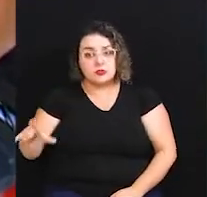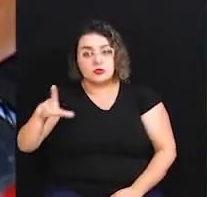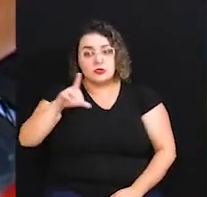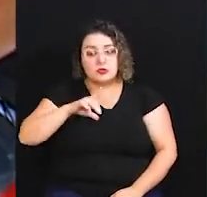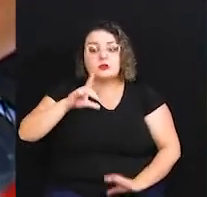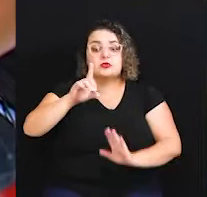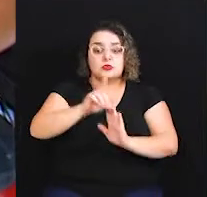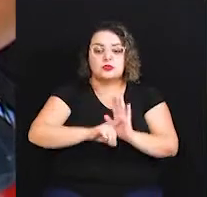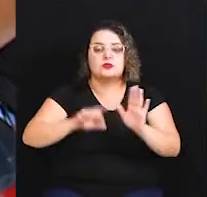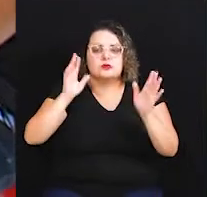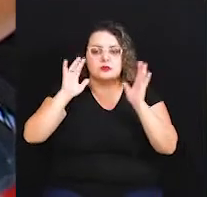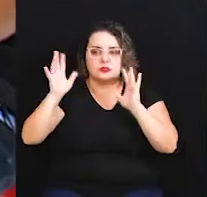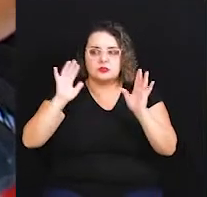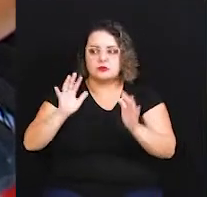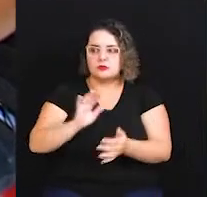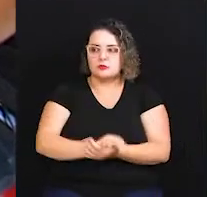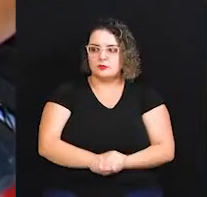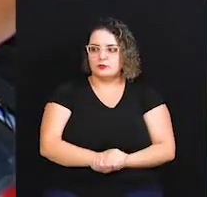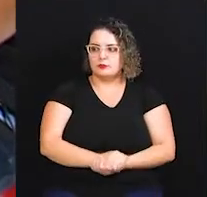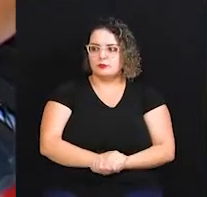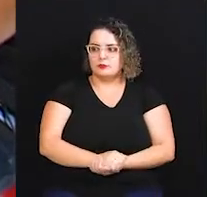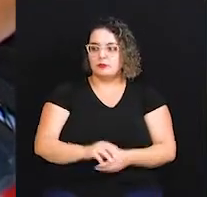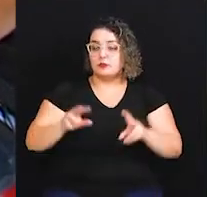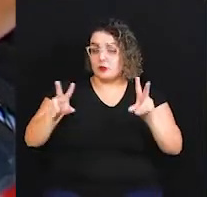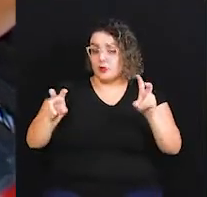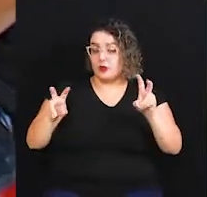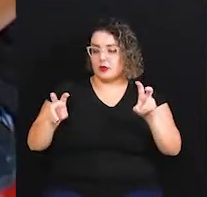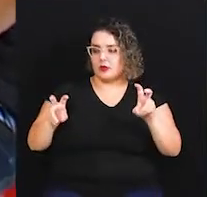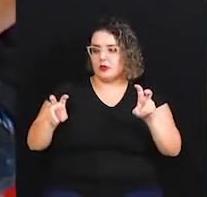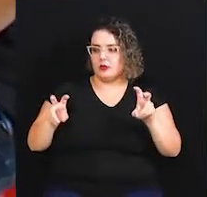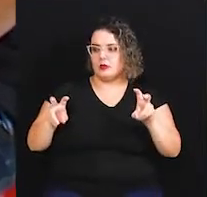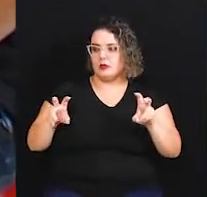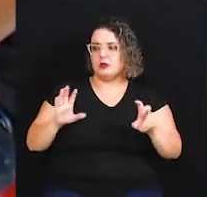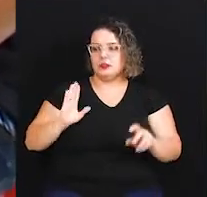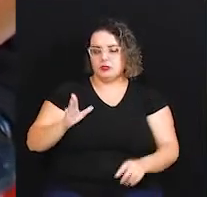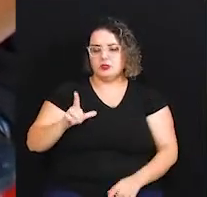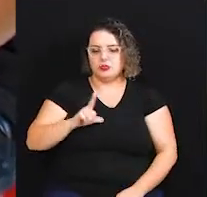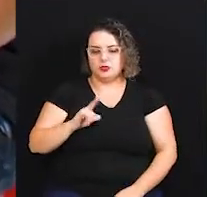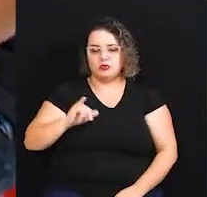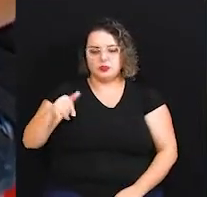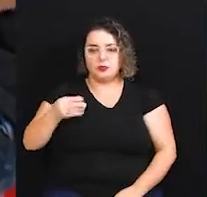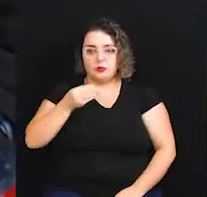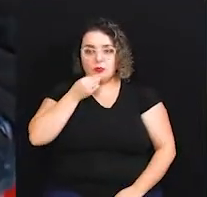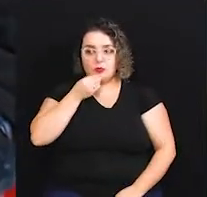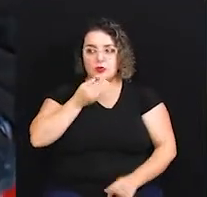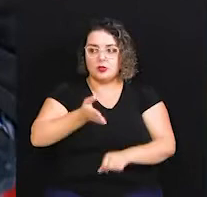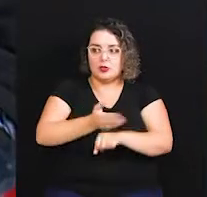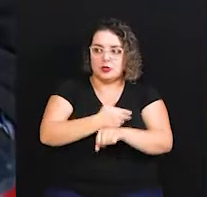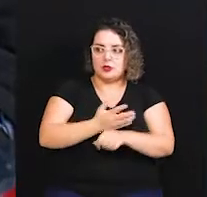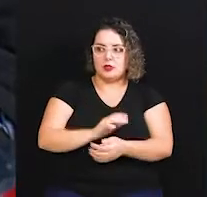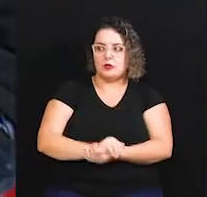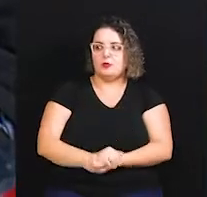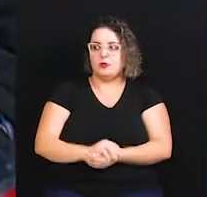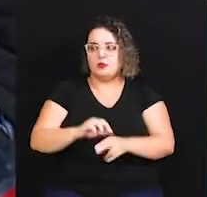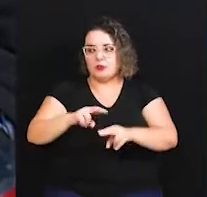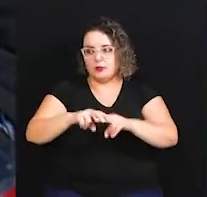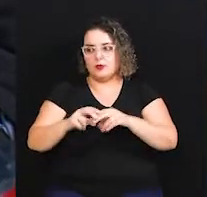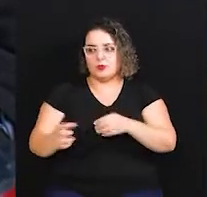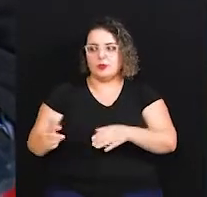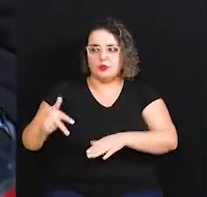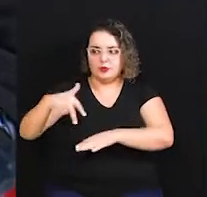deve ter o direito de sonhar. Né? E essa frase que você falou, eu já tive a oportunidade de vir aqui antes, por isso que a gente voltou